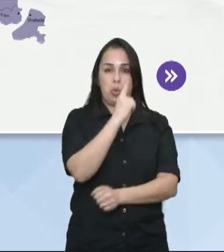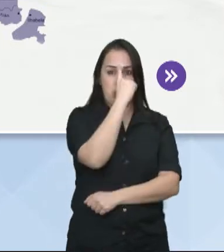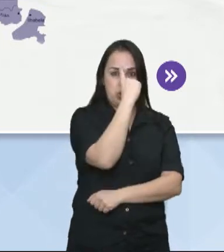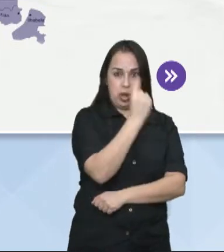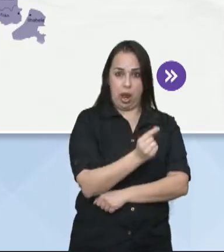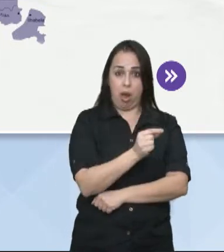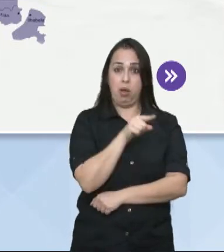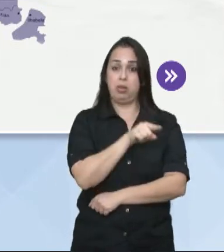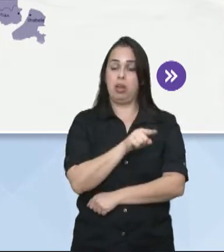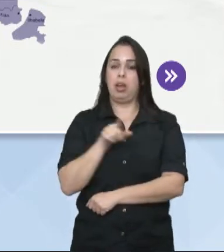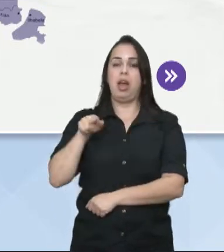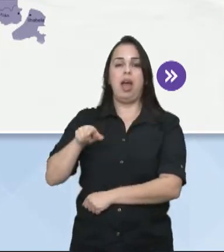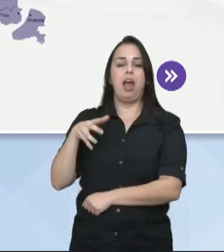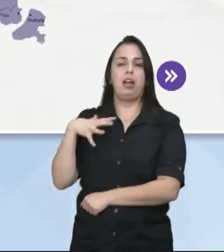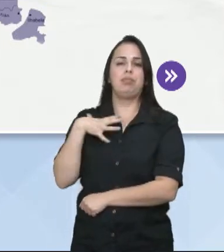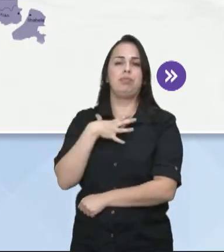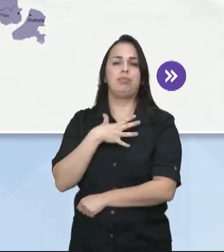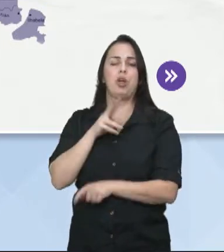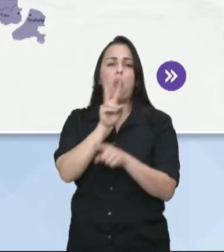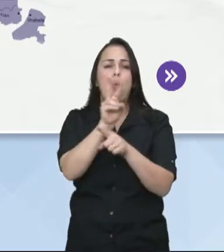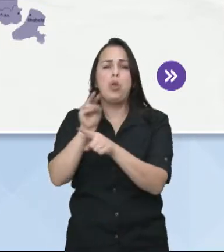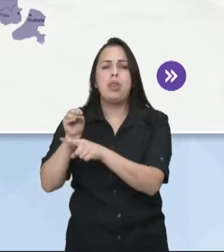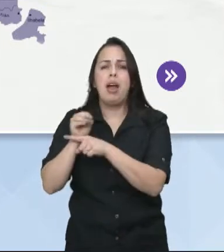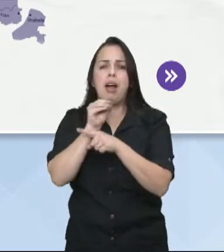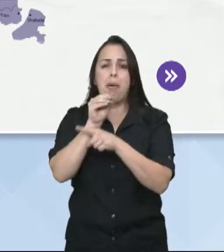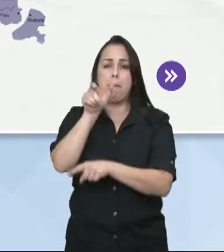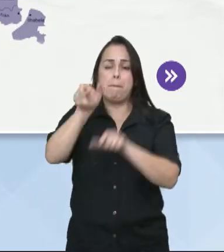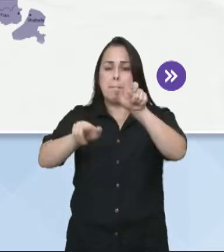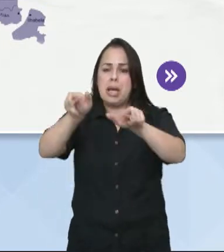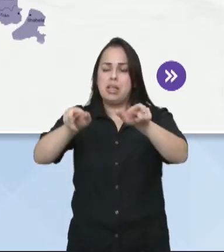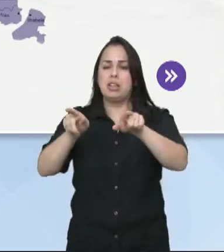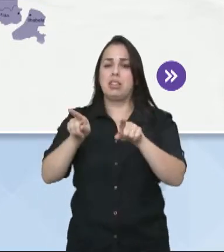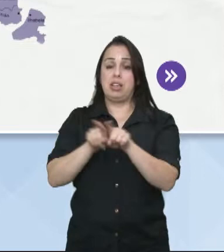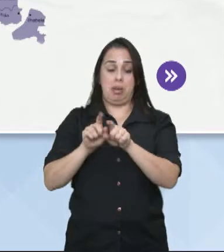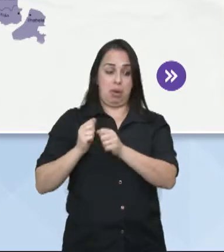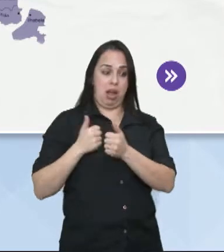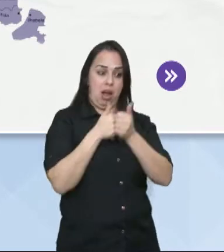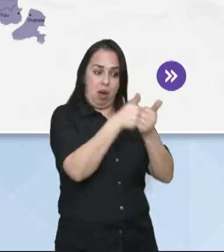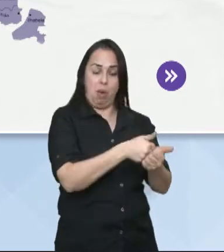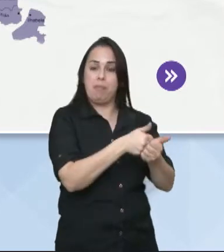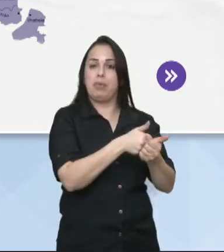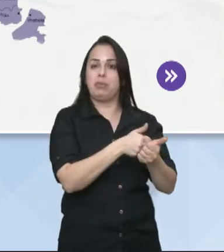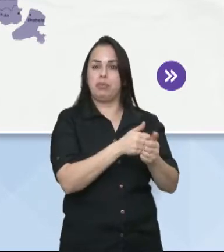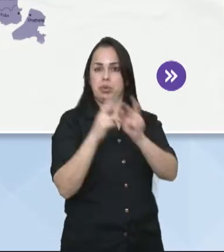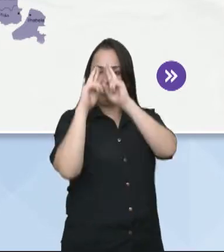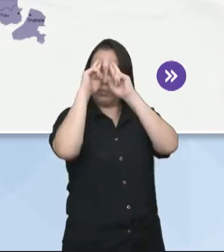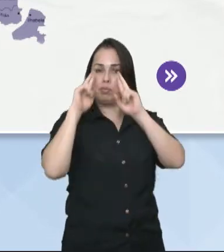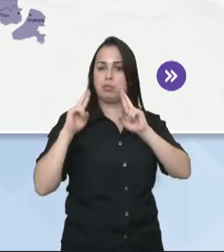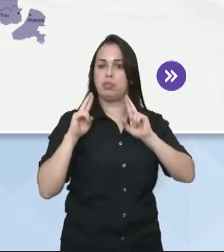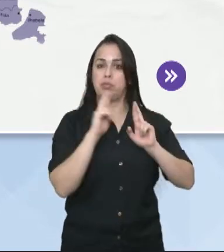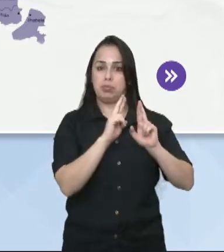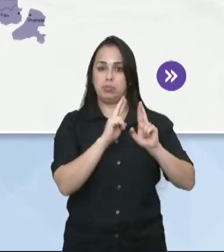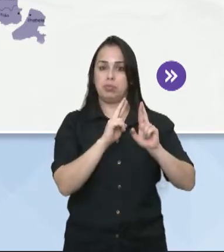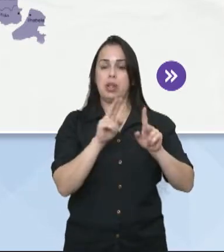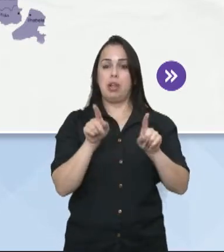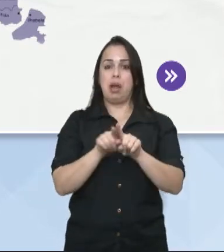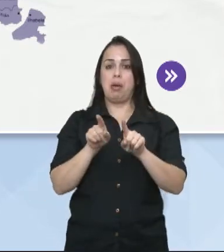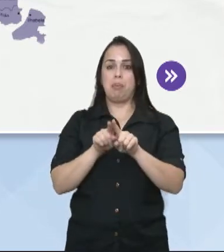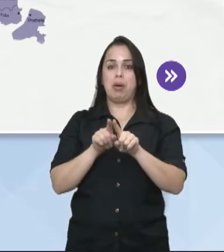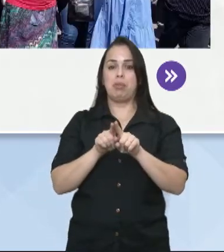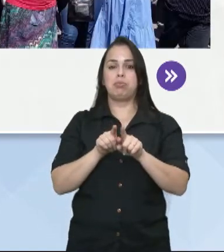paixão de cuidar de pessoas, sempre o acompanhou com muito respeito às